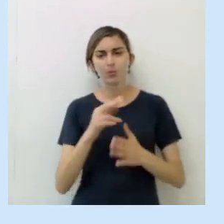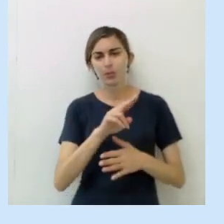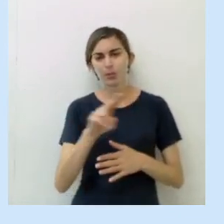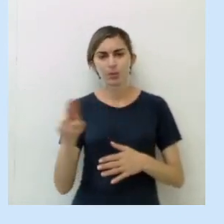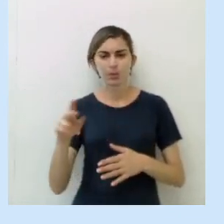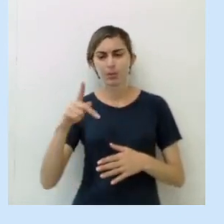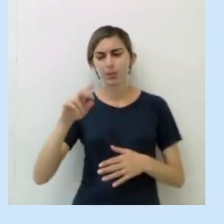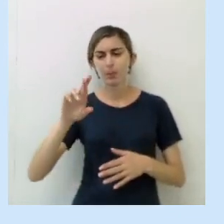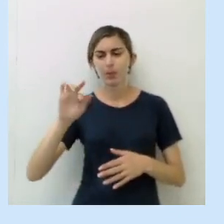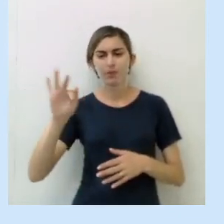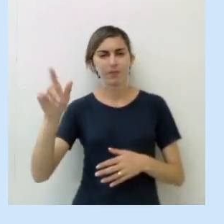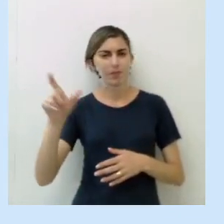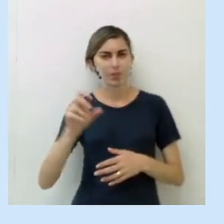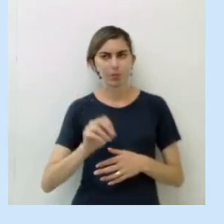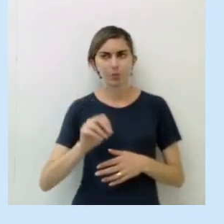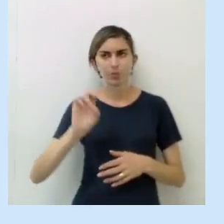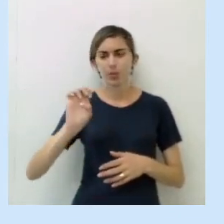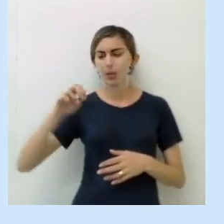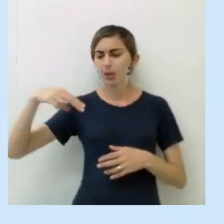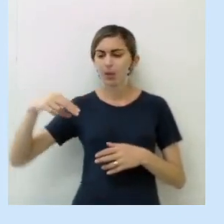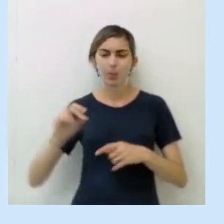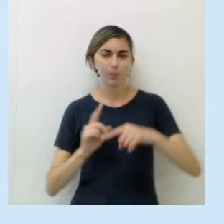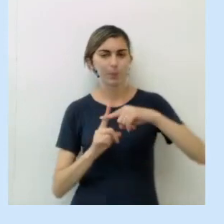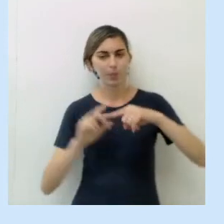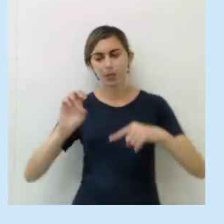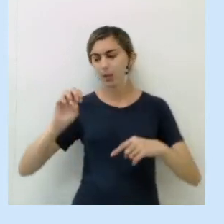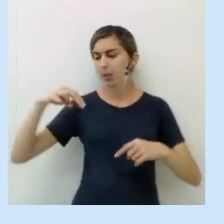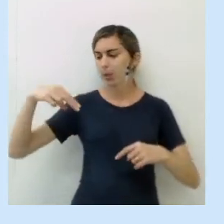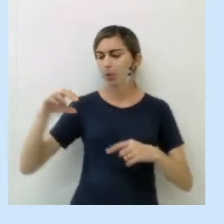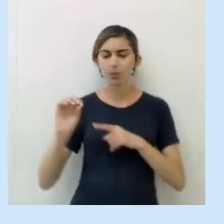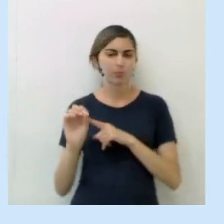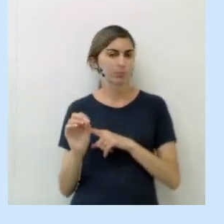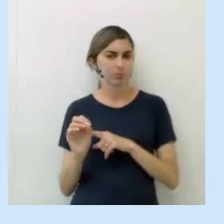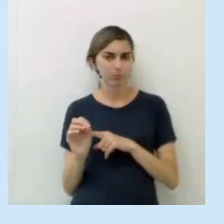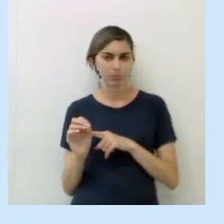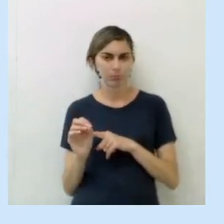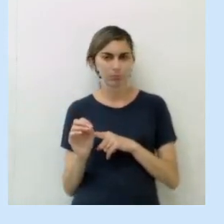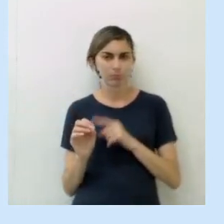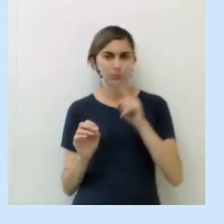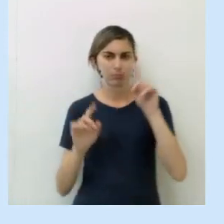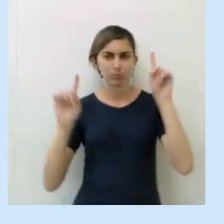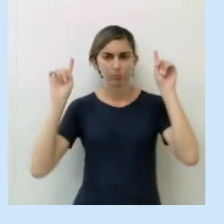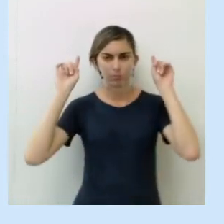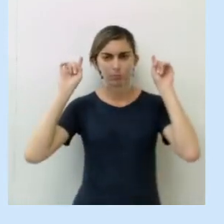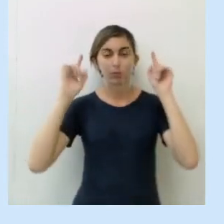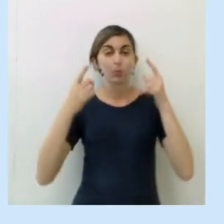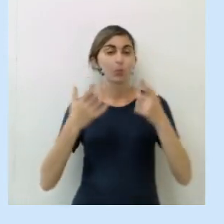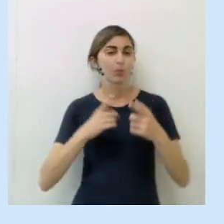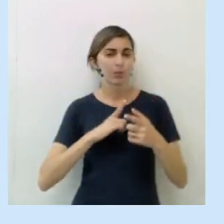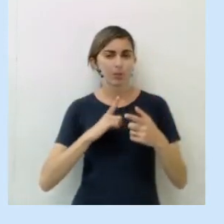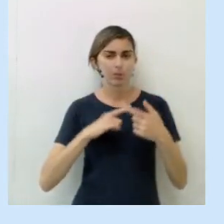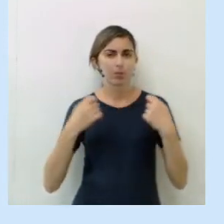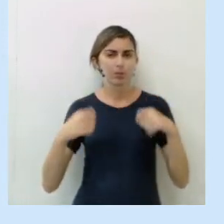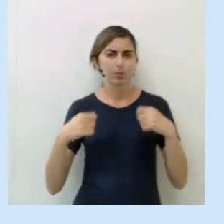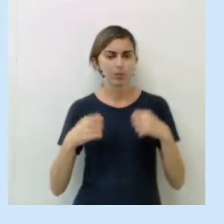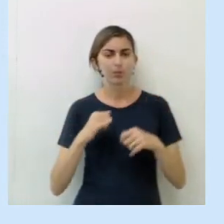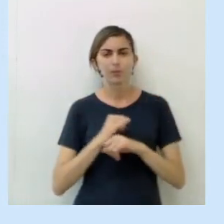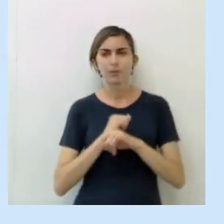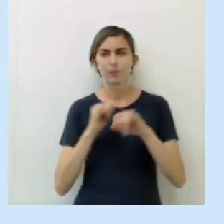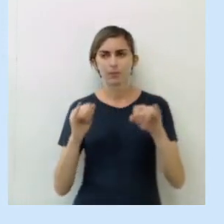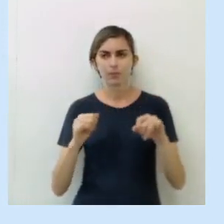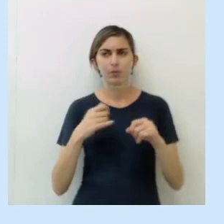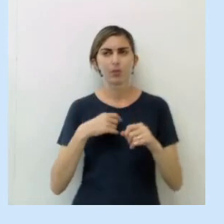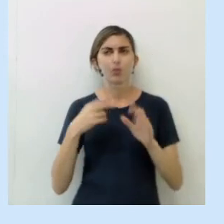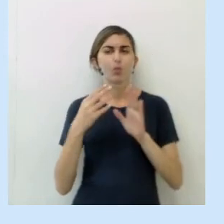lá, prefixo eno, certo? Prefixo eno. Quando tem necessidade de dizer, a